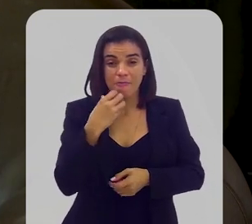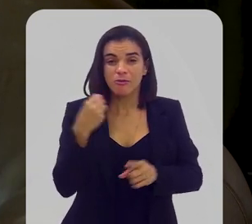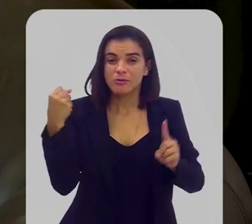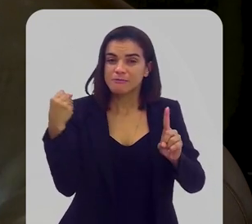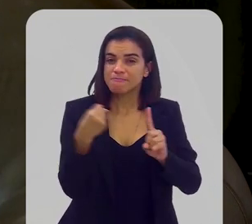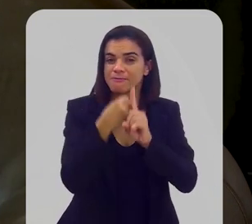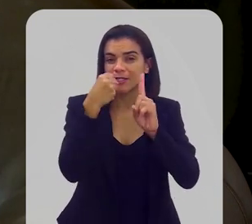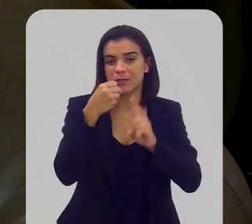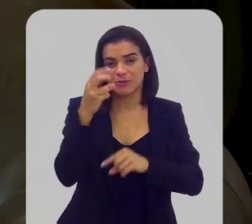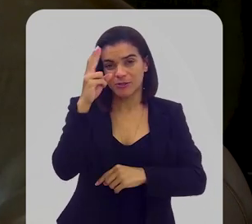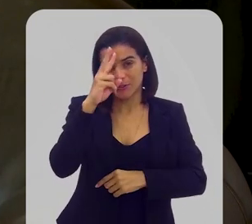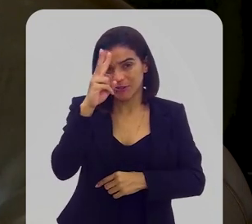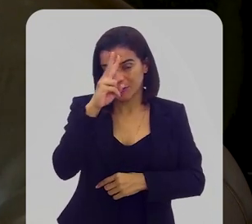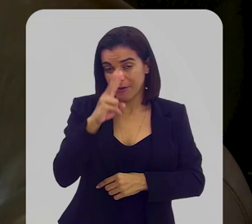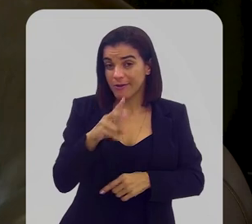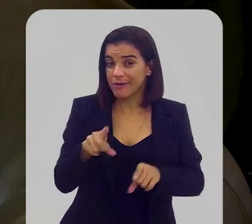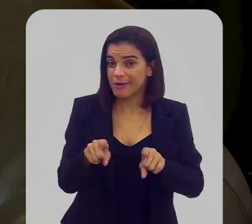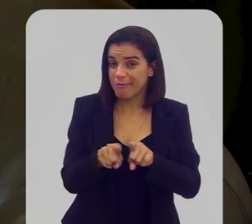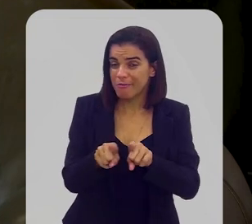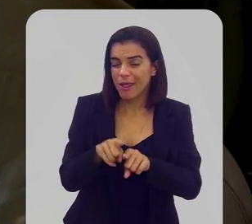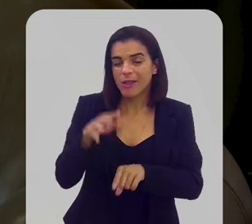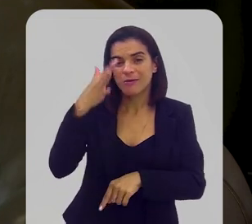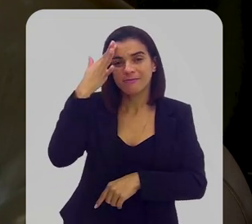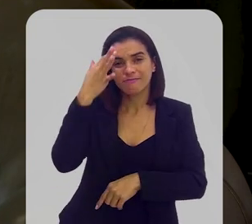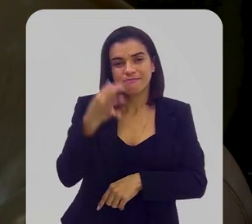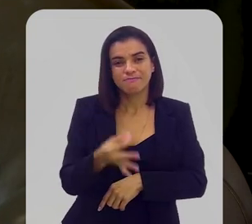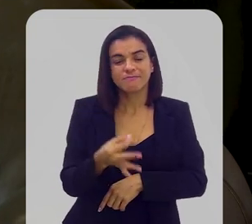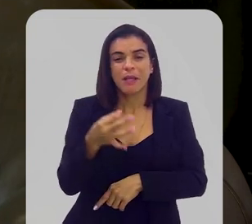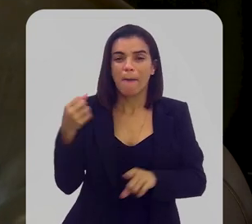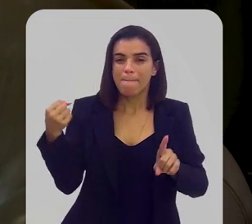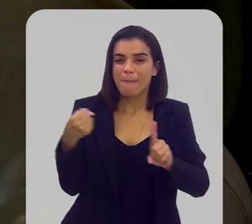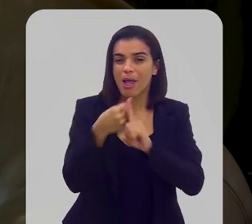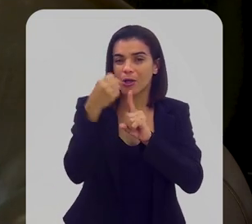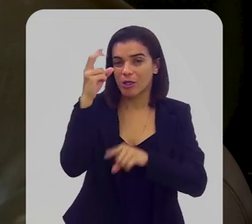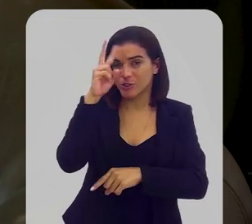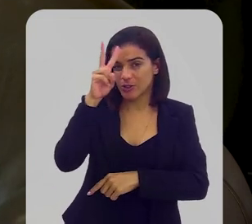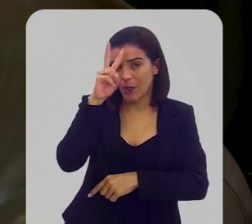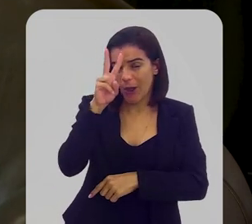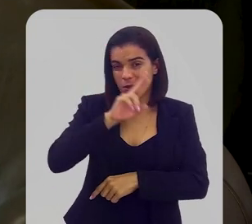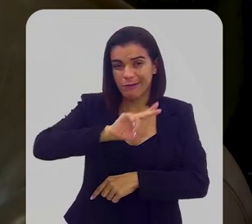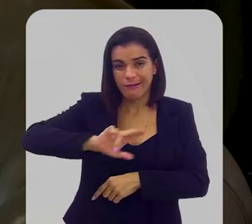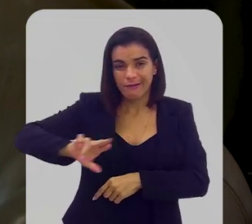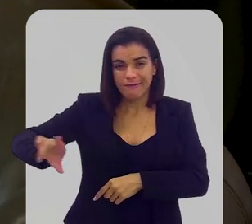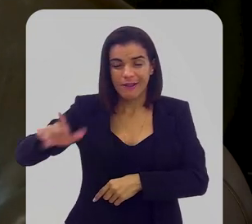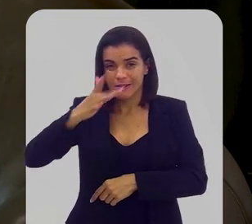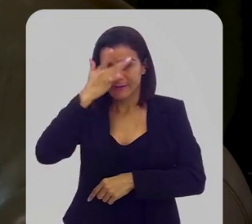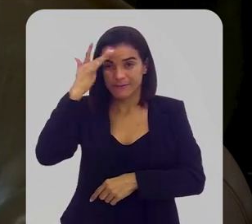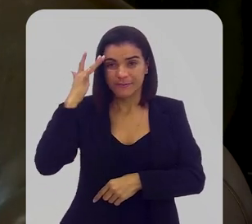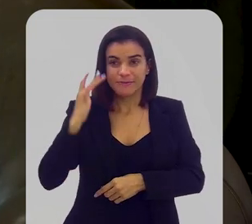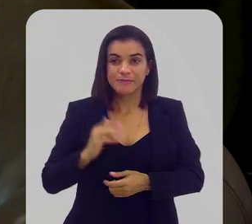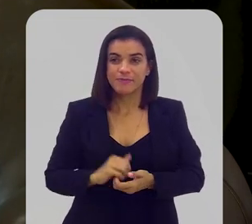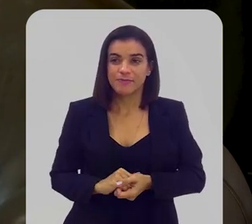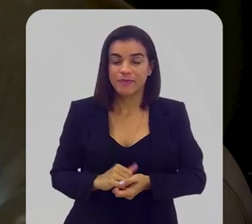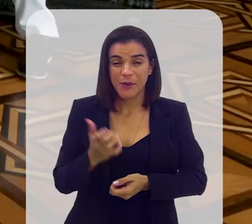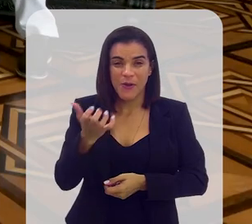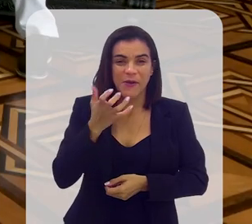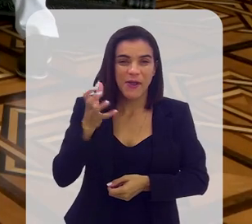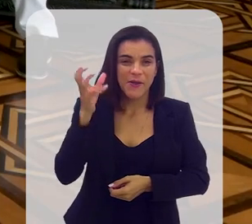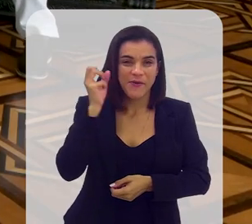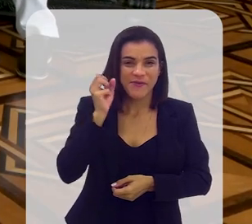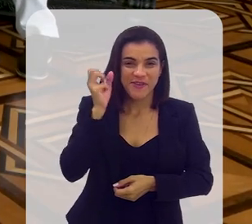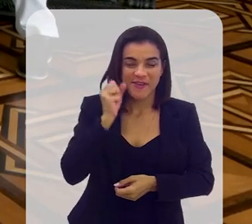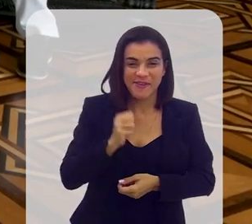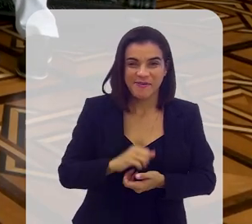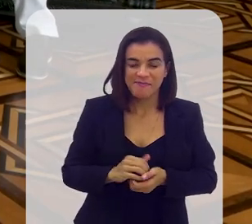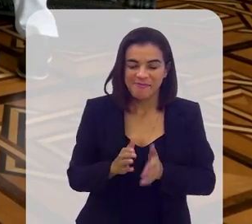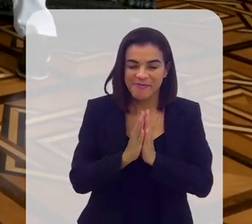assim, marcou a minha história, né? E também tenho certeza que marcou a história de muitas pessoas. Coisa linda.